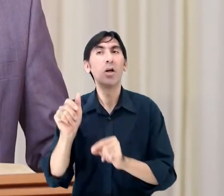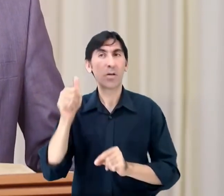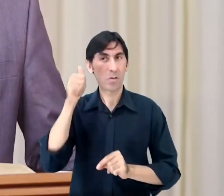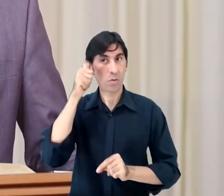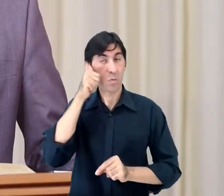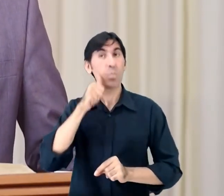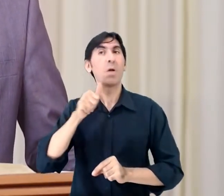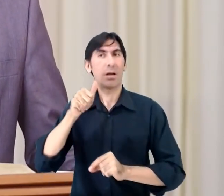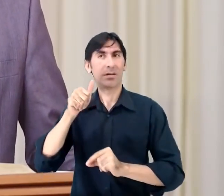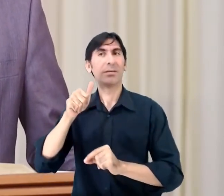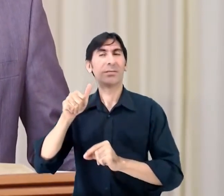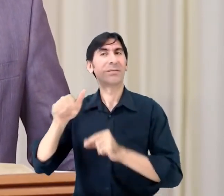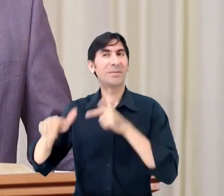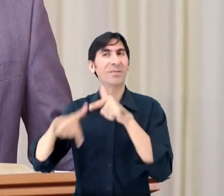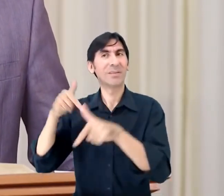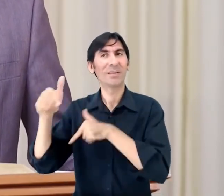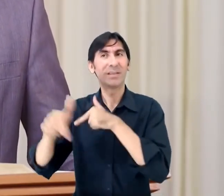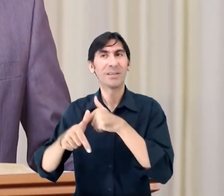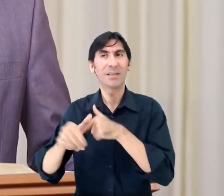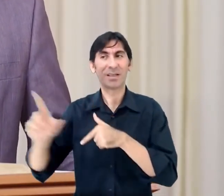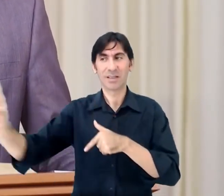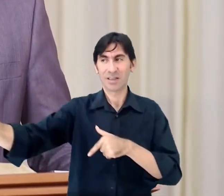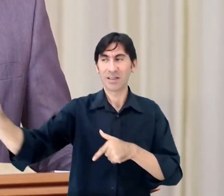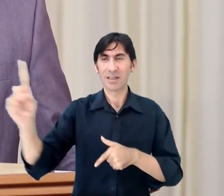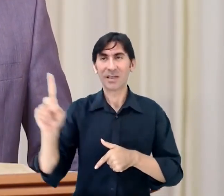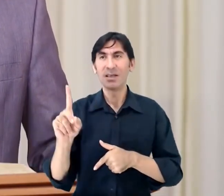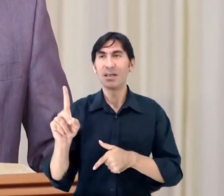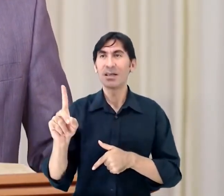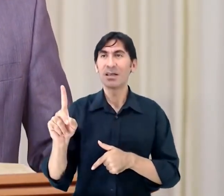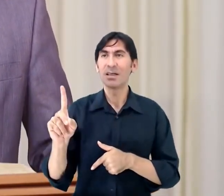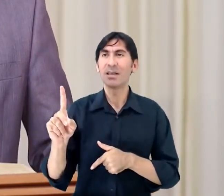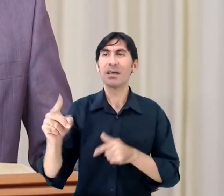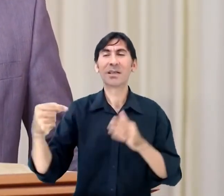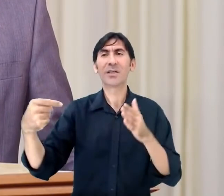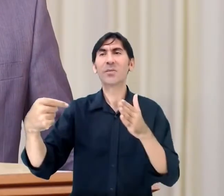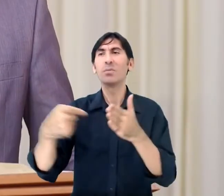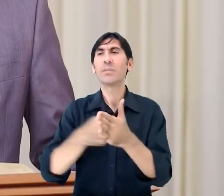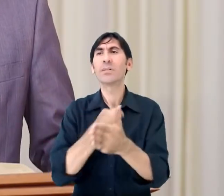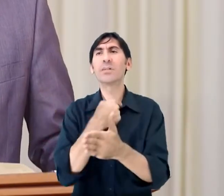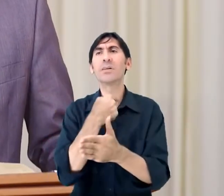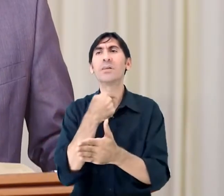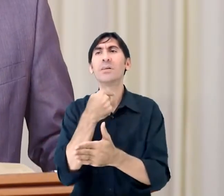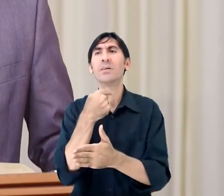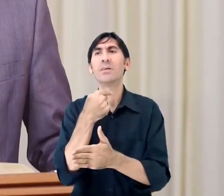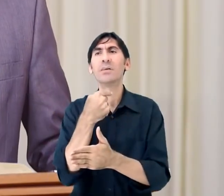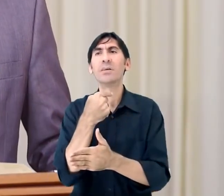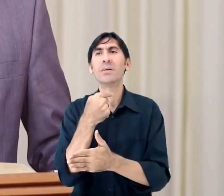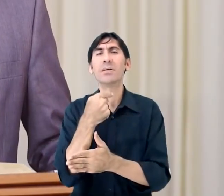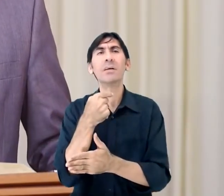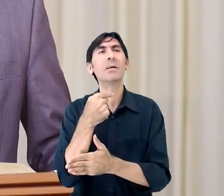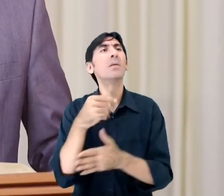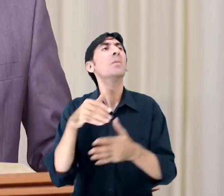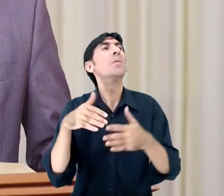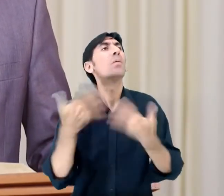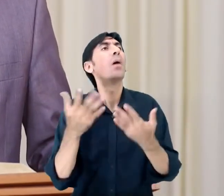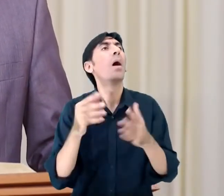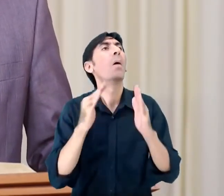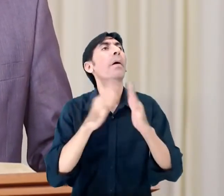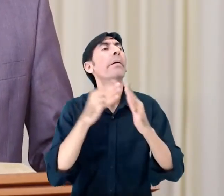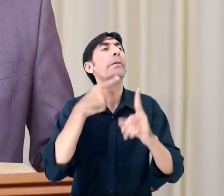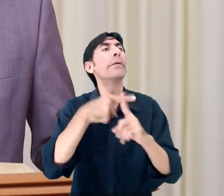funcionária aproxima-se dele e perguntou-lhe: qual é a igreja que você